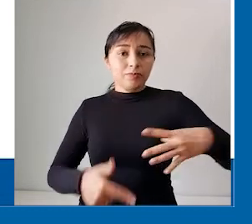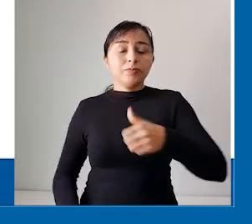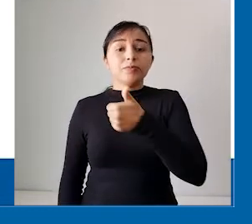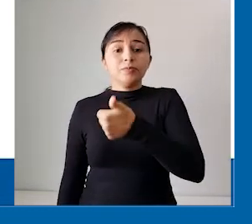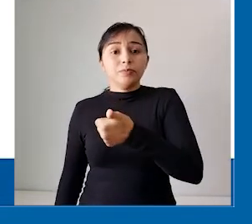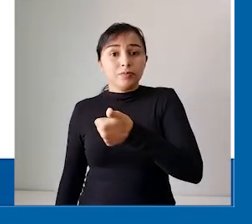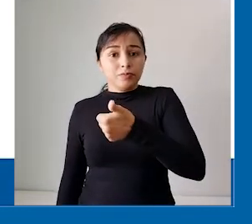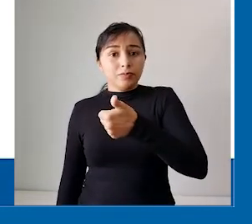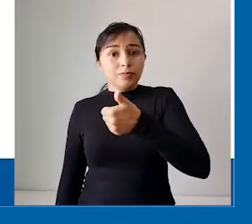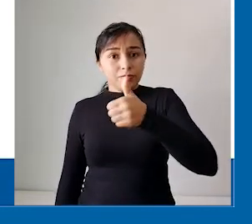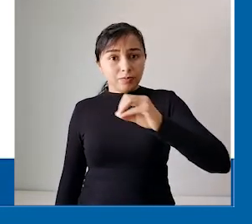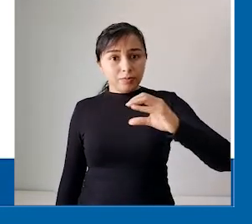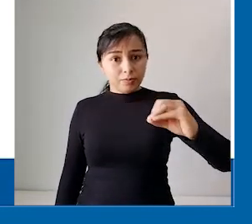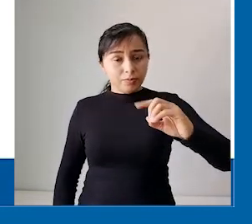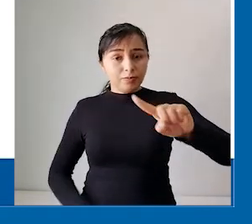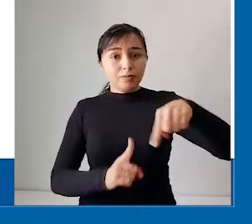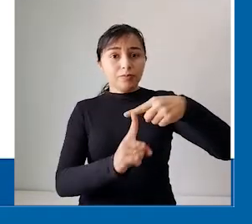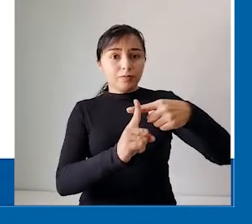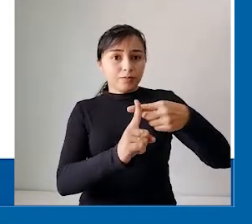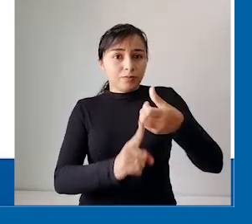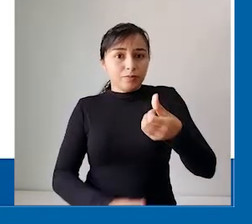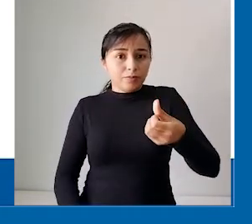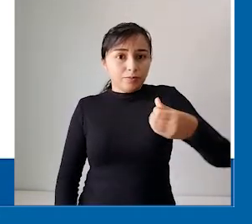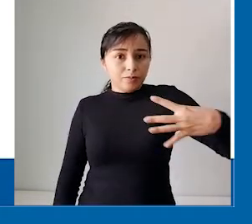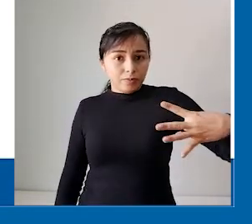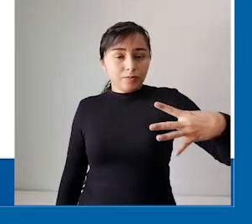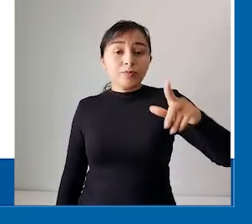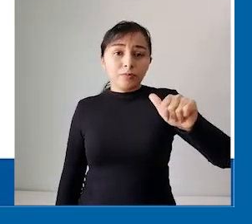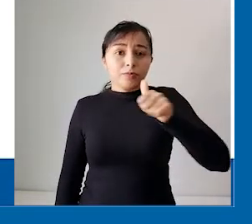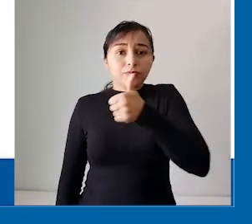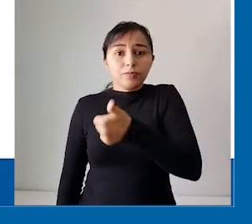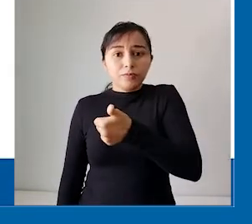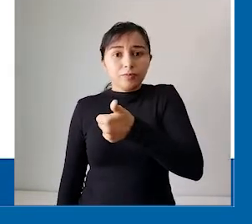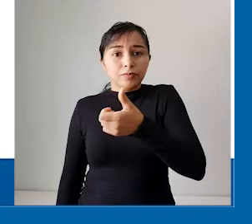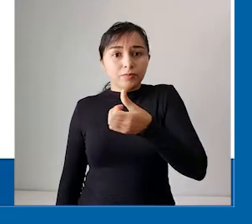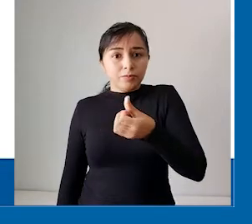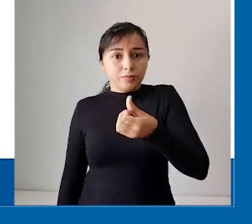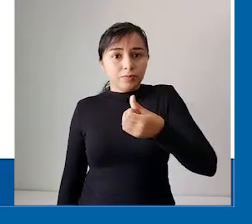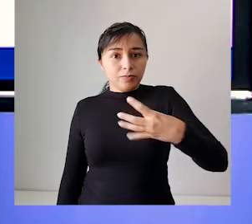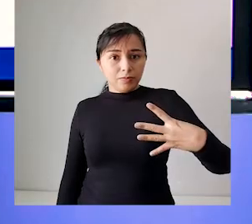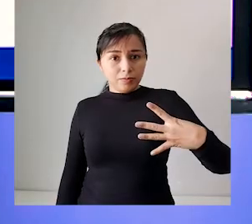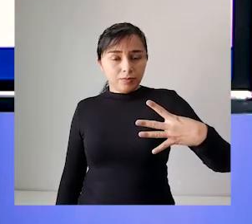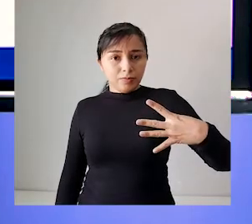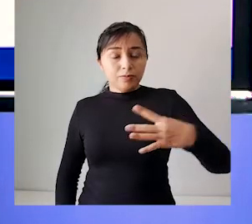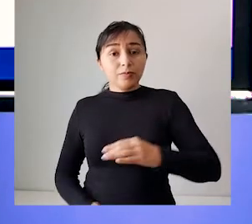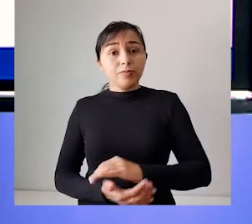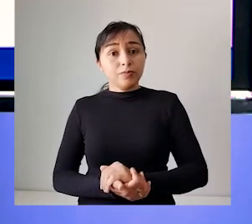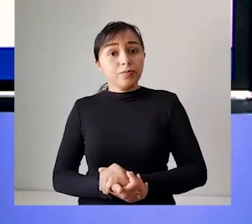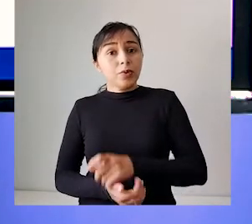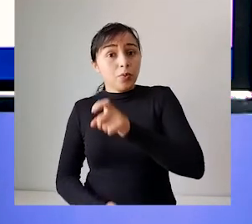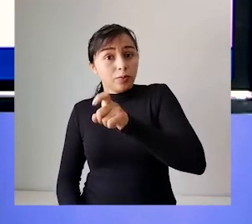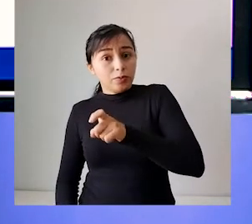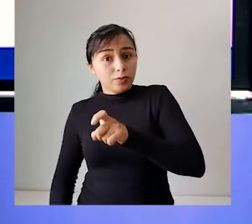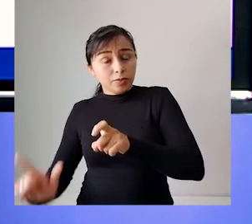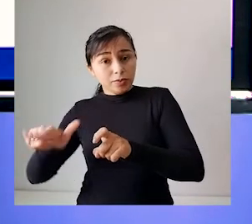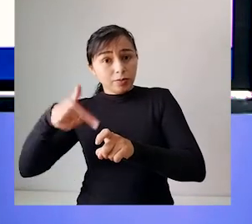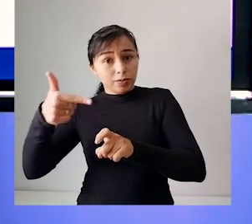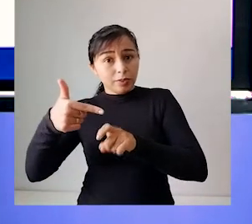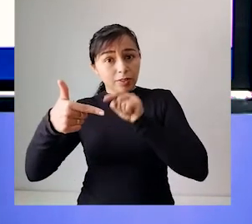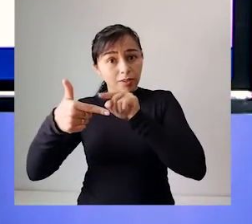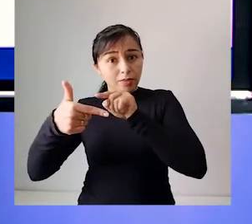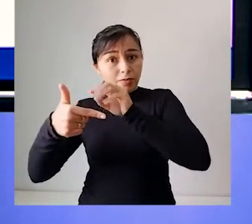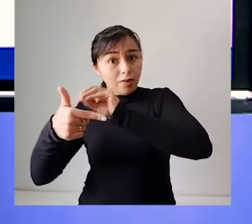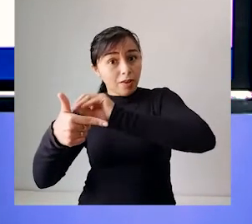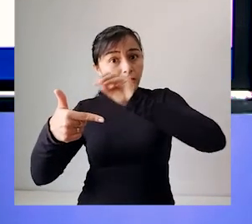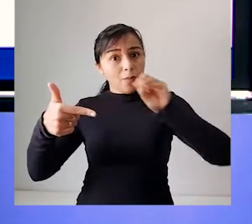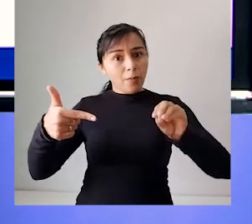64, 164. Esse quadrado, já vimos que ele passa tirando a raiz. Então, x